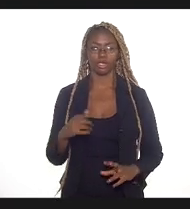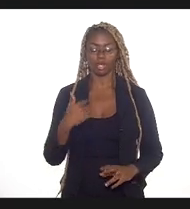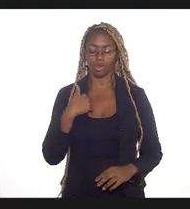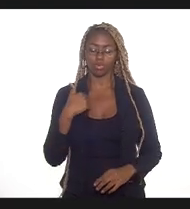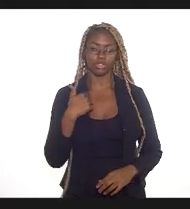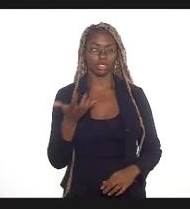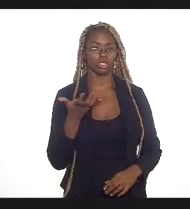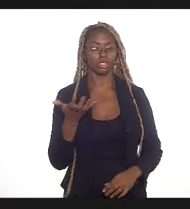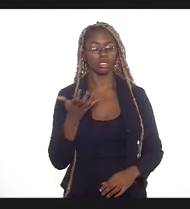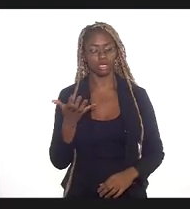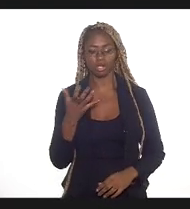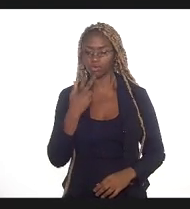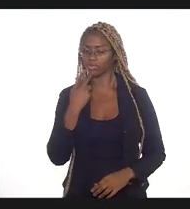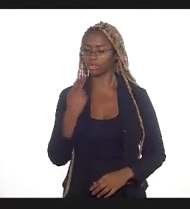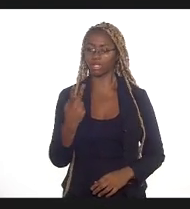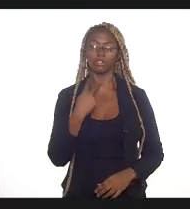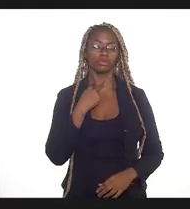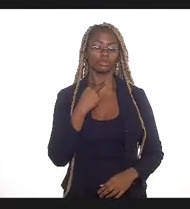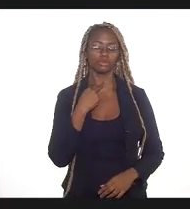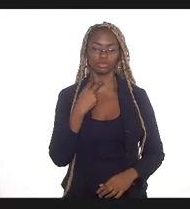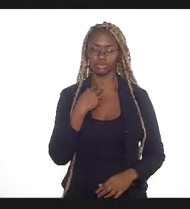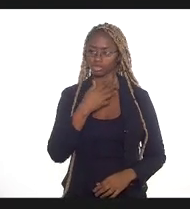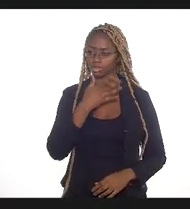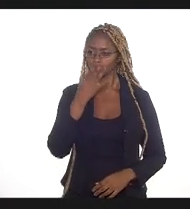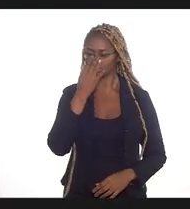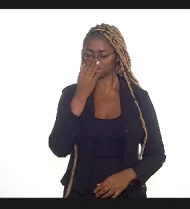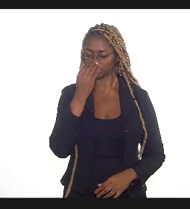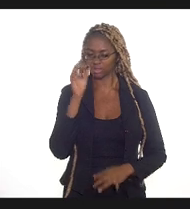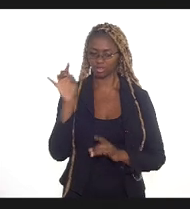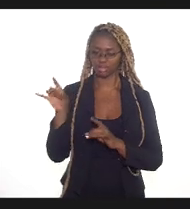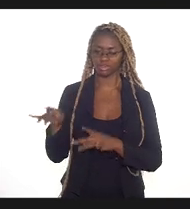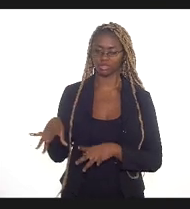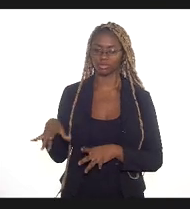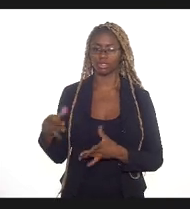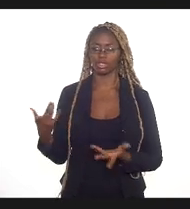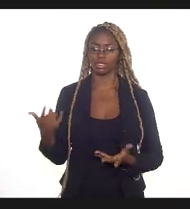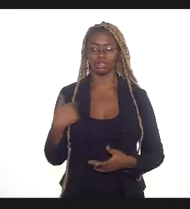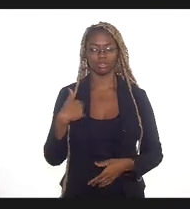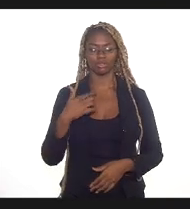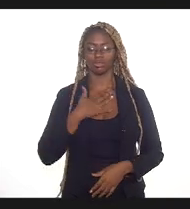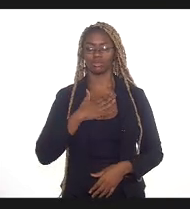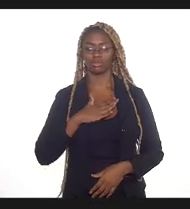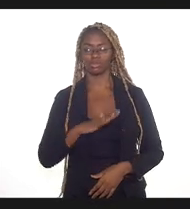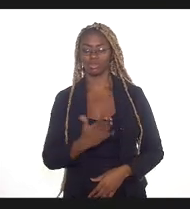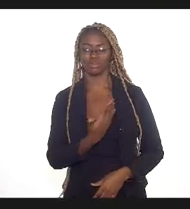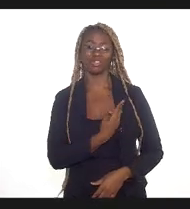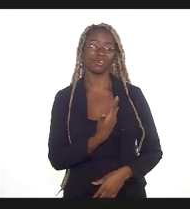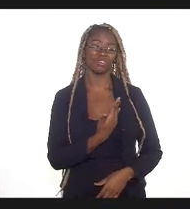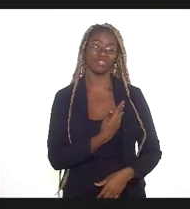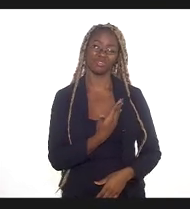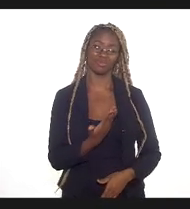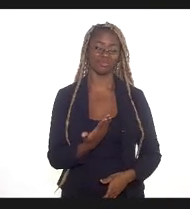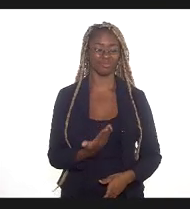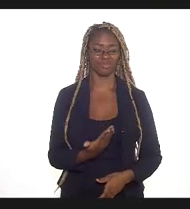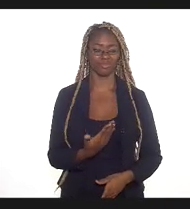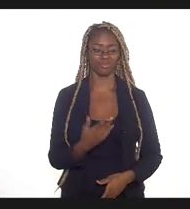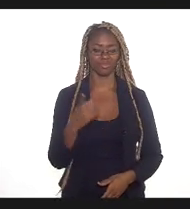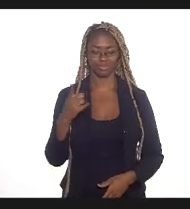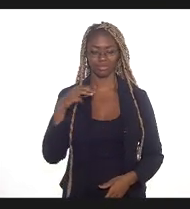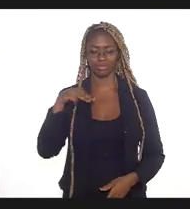deixar de fazer aqui o meu desagravo ao meu amigo Carlos Mink. Carlos Mink não